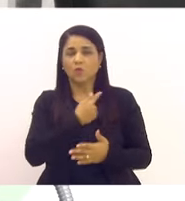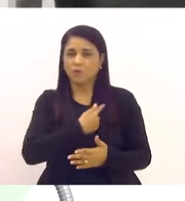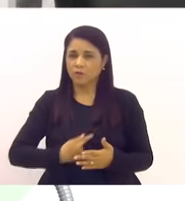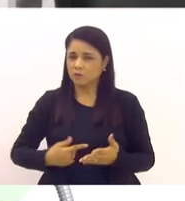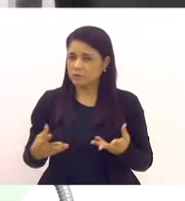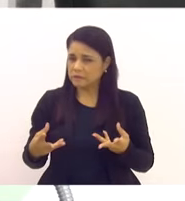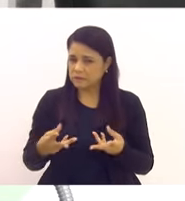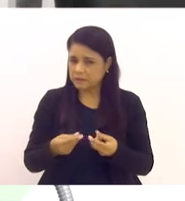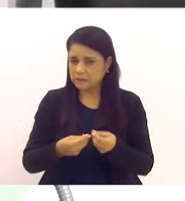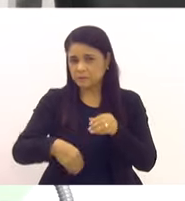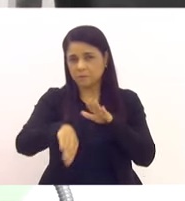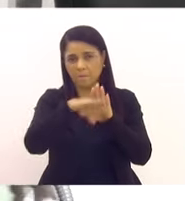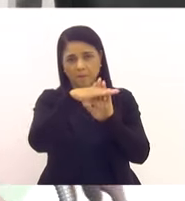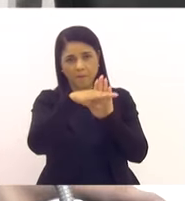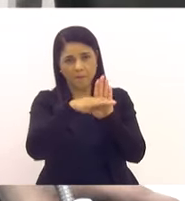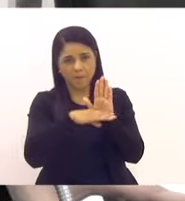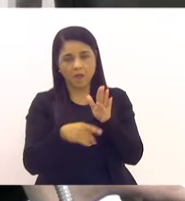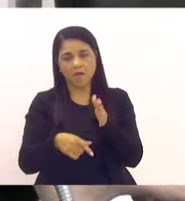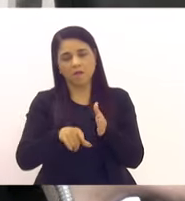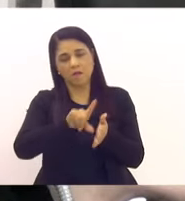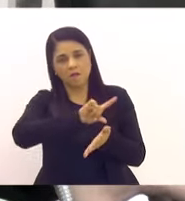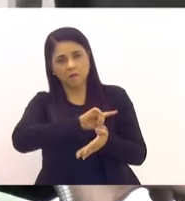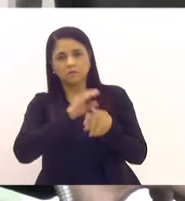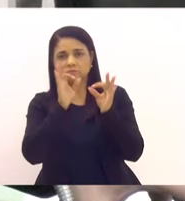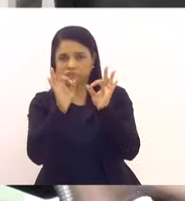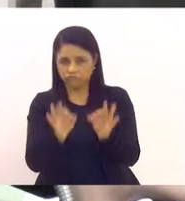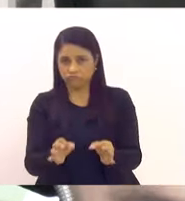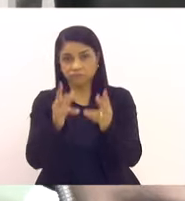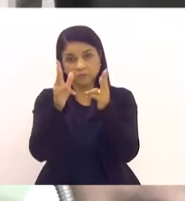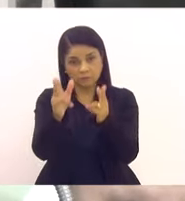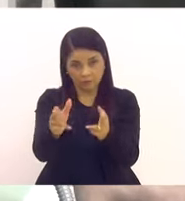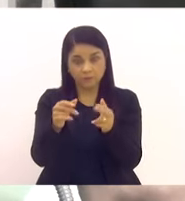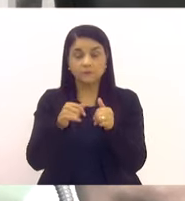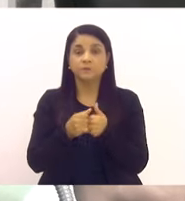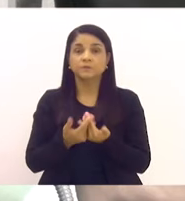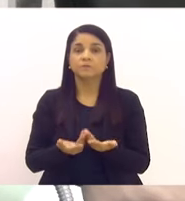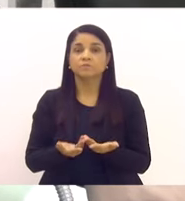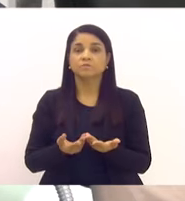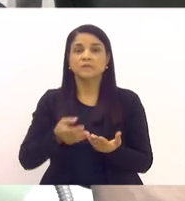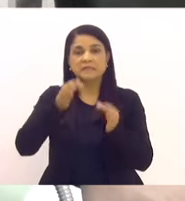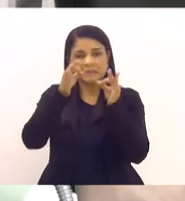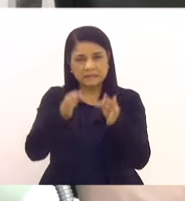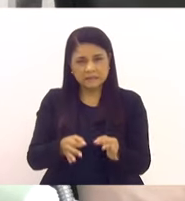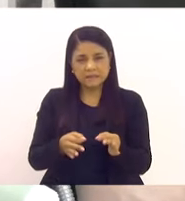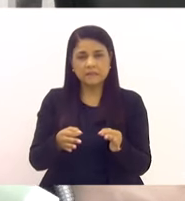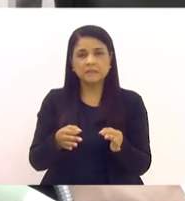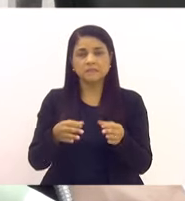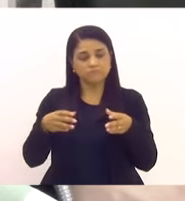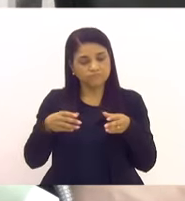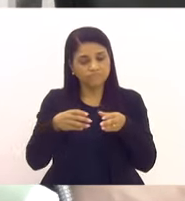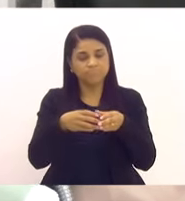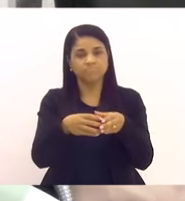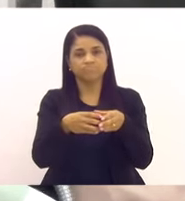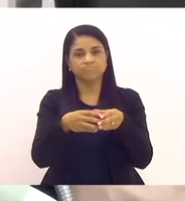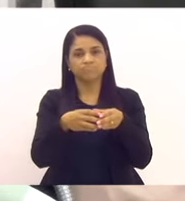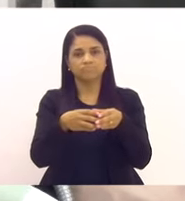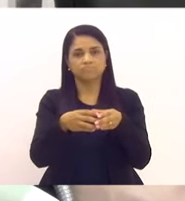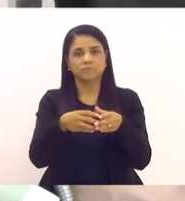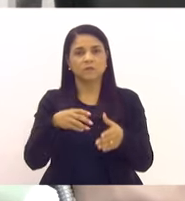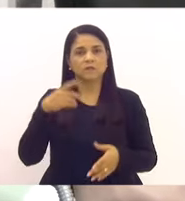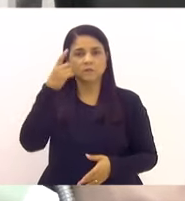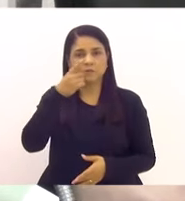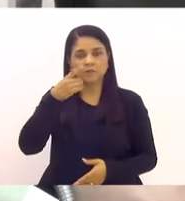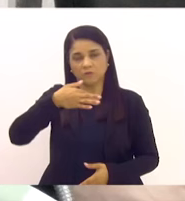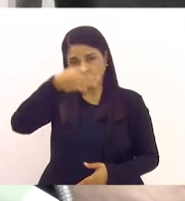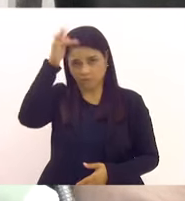sensível a essas pautas, como foi nas anteriores, e tenho certeza que a gente, nessa diligência conjunta aí, e o deputado Fred